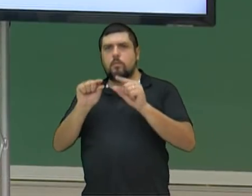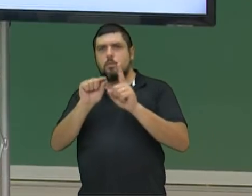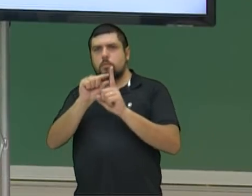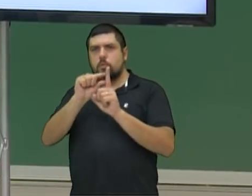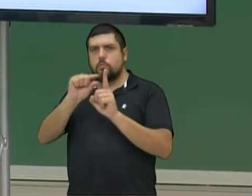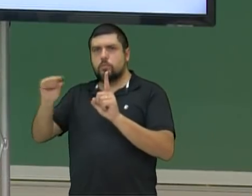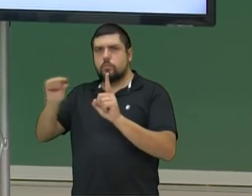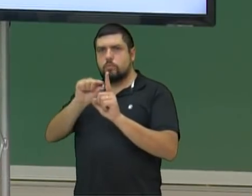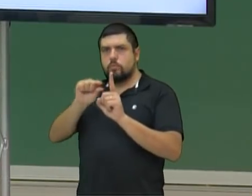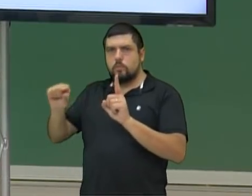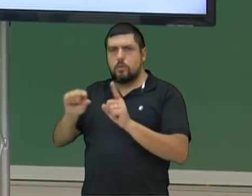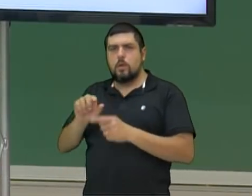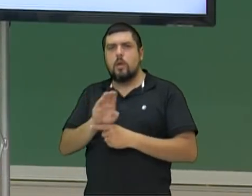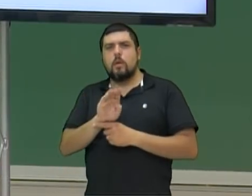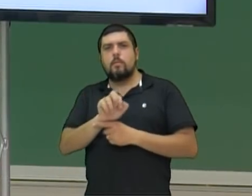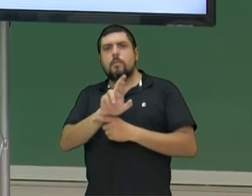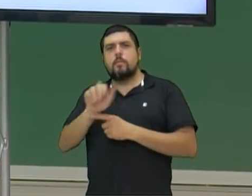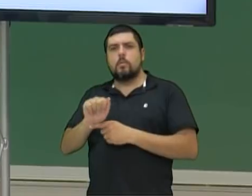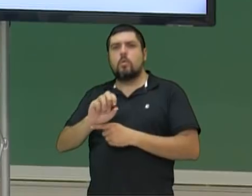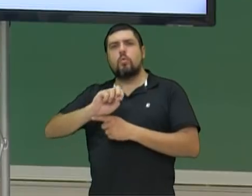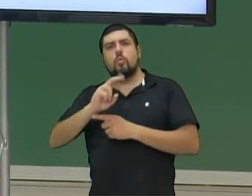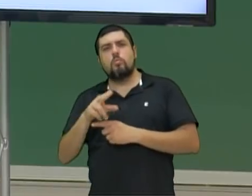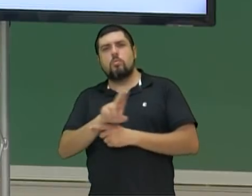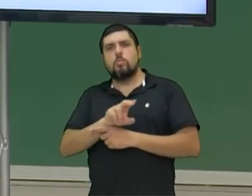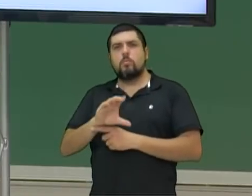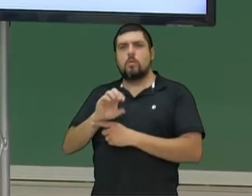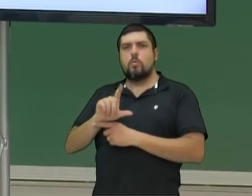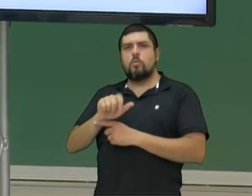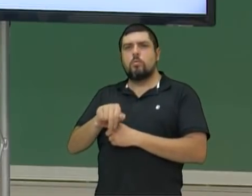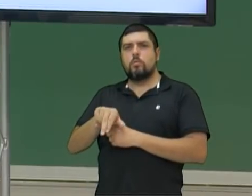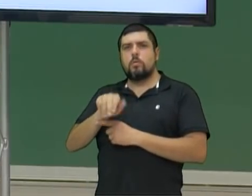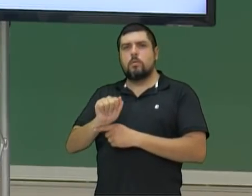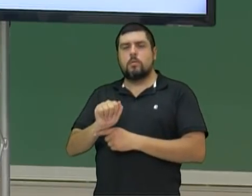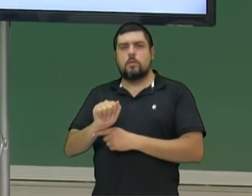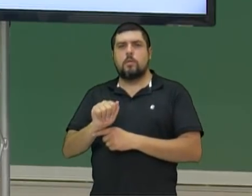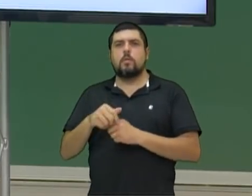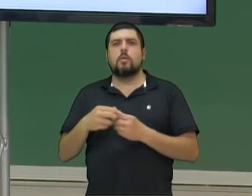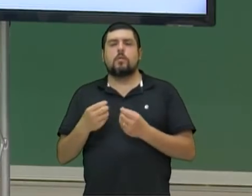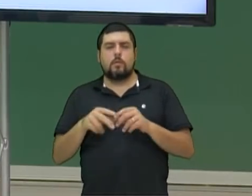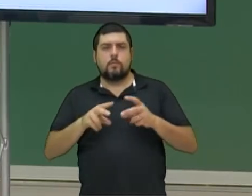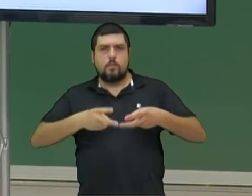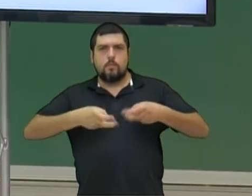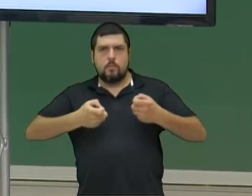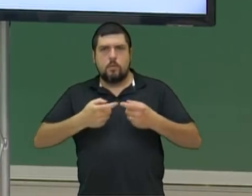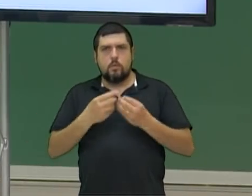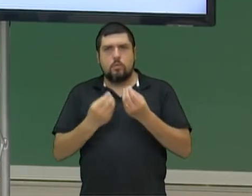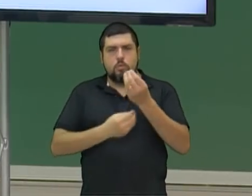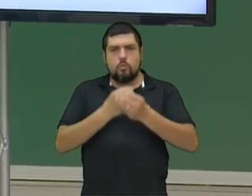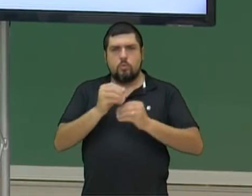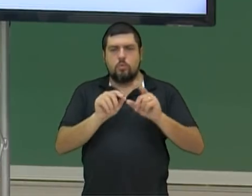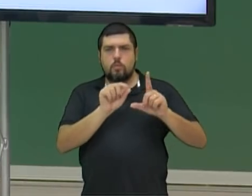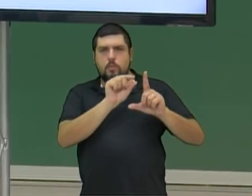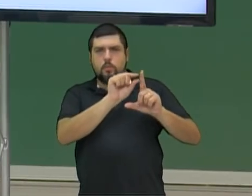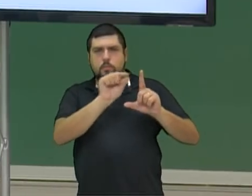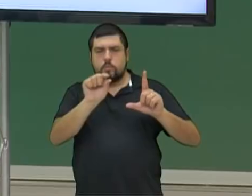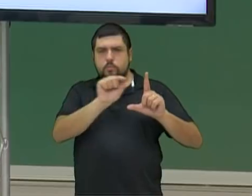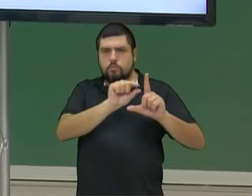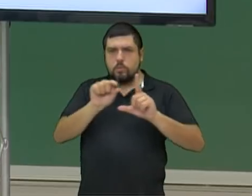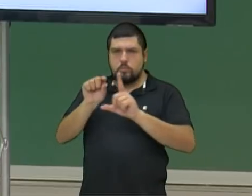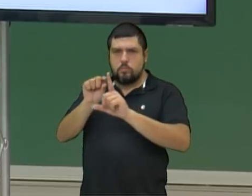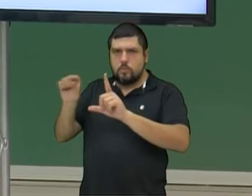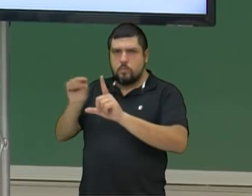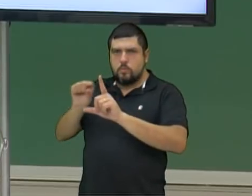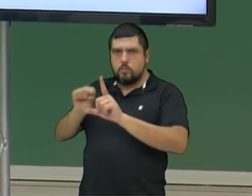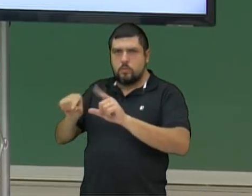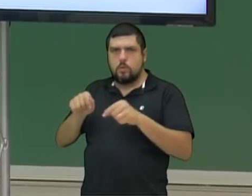gente pode chamar também de gráfico de colunas, né? Porque eu tenho coluninhas aqui, percebam, né? Então, essa é uma nomenclatura muito utilizada também,